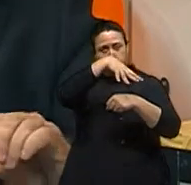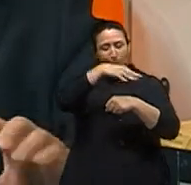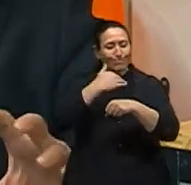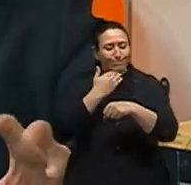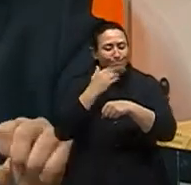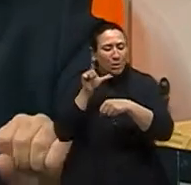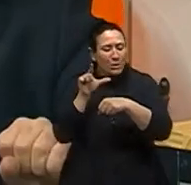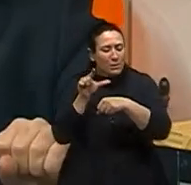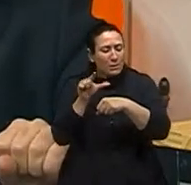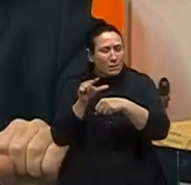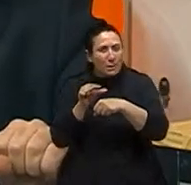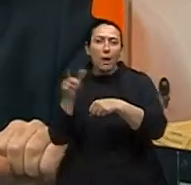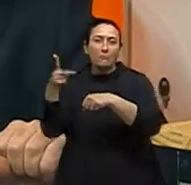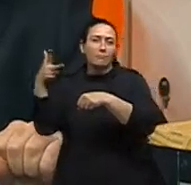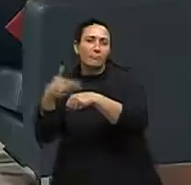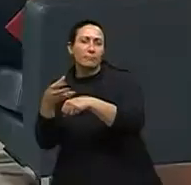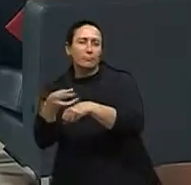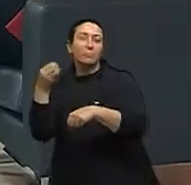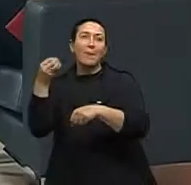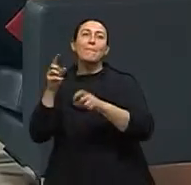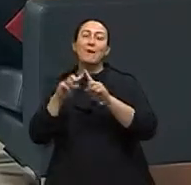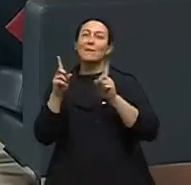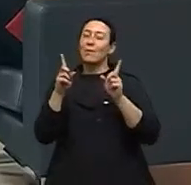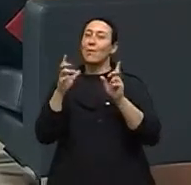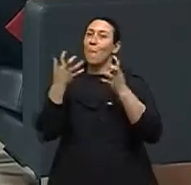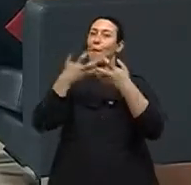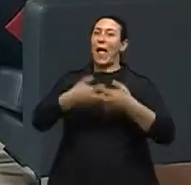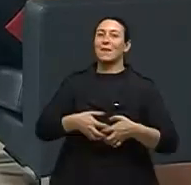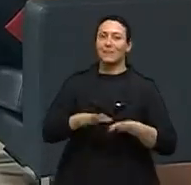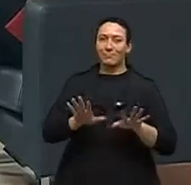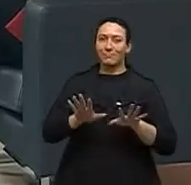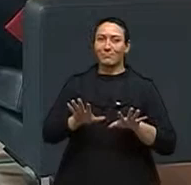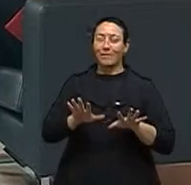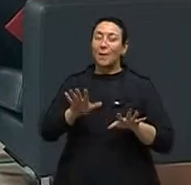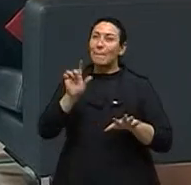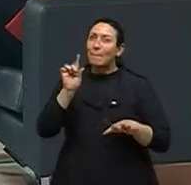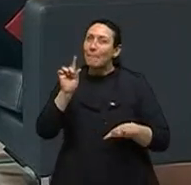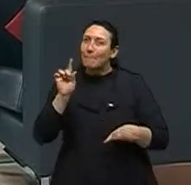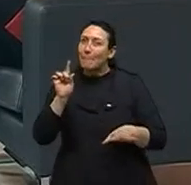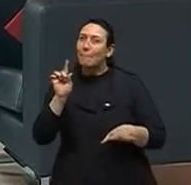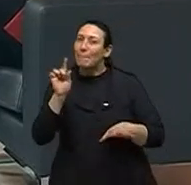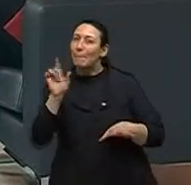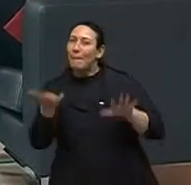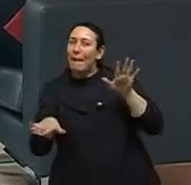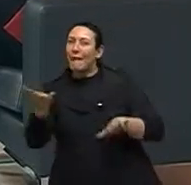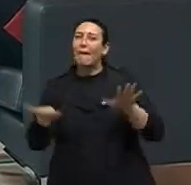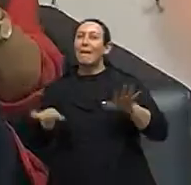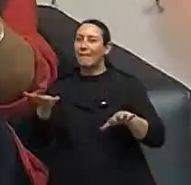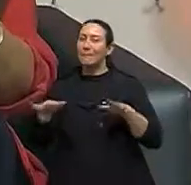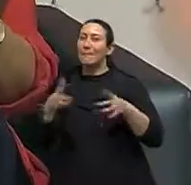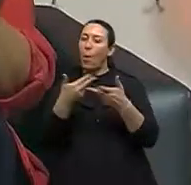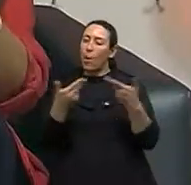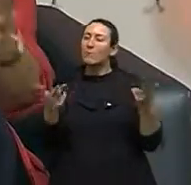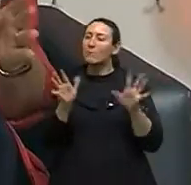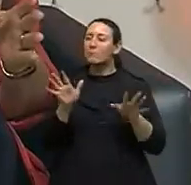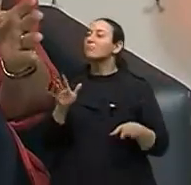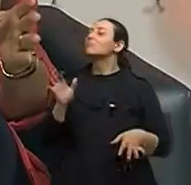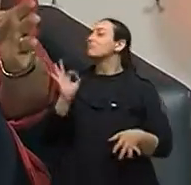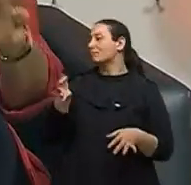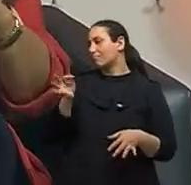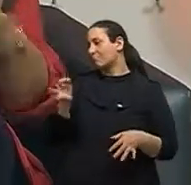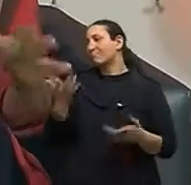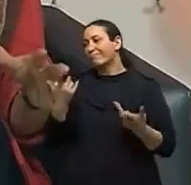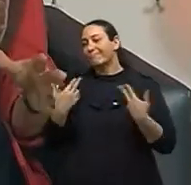ela é um pouco mais complexa ah ok aí aí é um pouco mais dif cada caso é um caso a gente sabe disso a gente só é